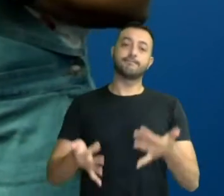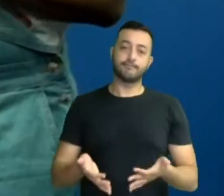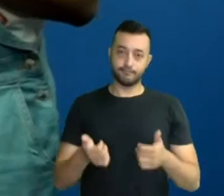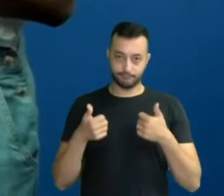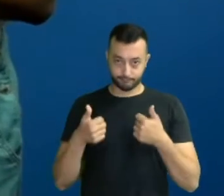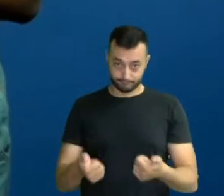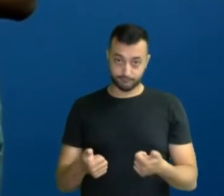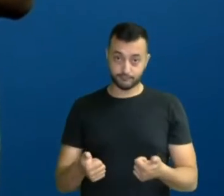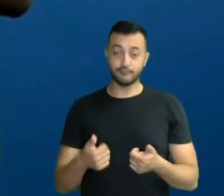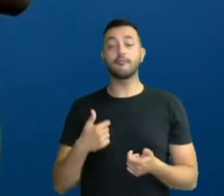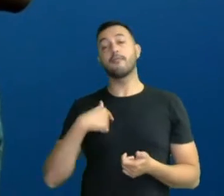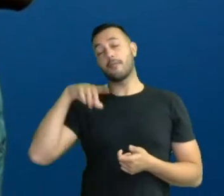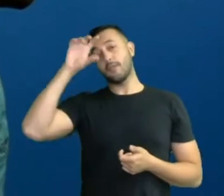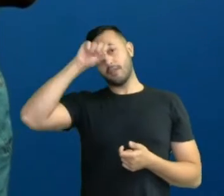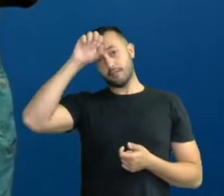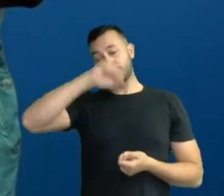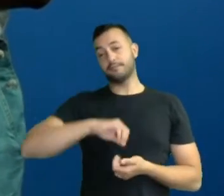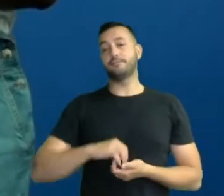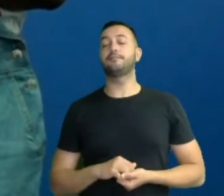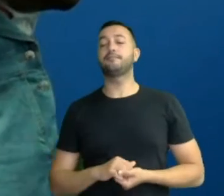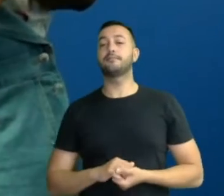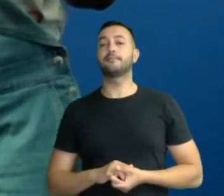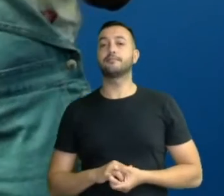tá bom? E é o que a gente vai aprender agora.